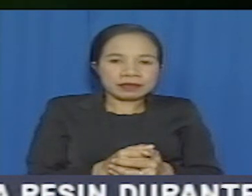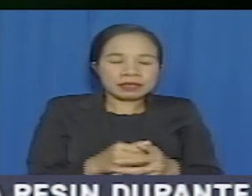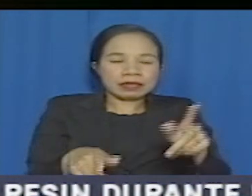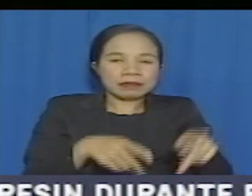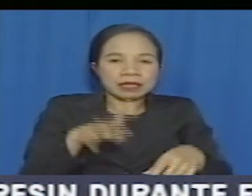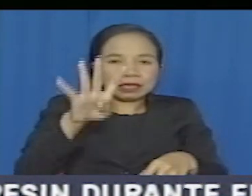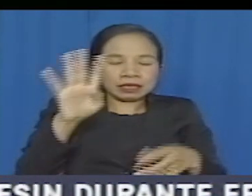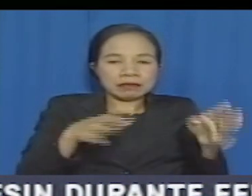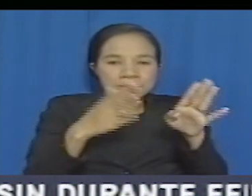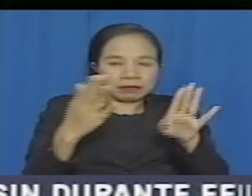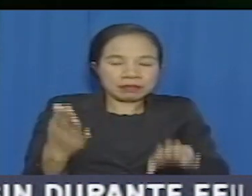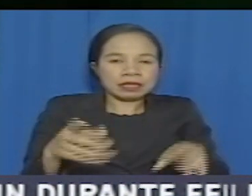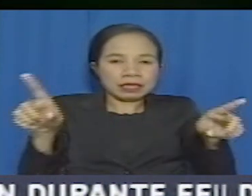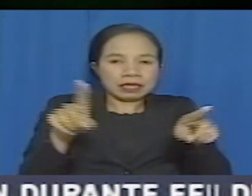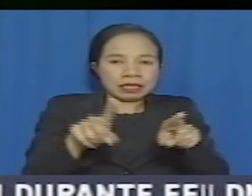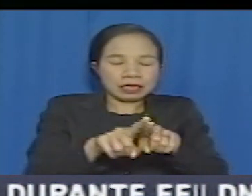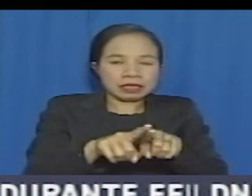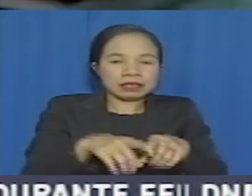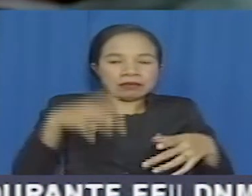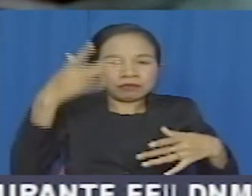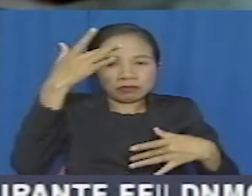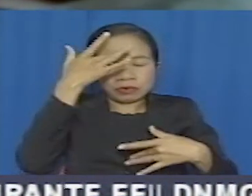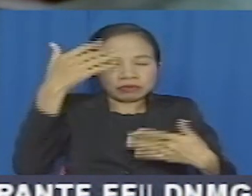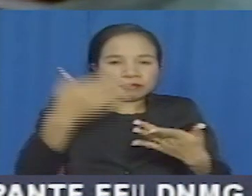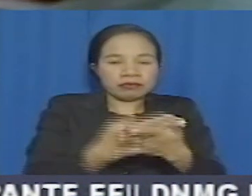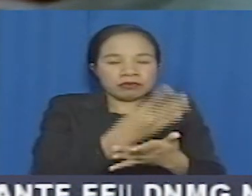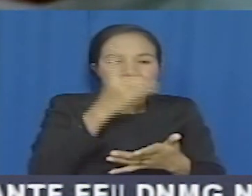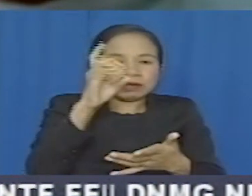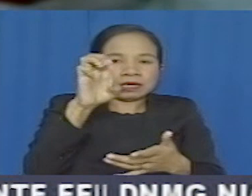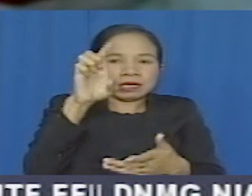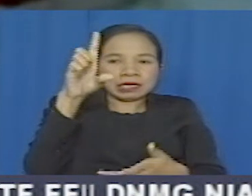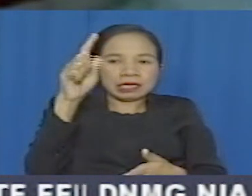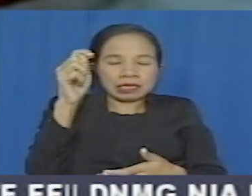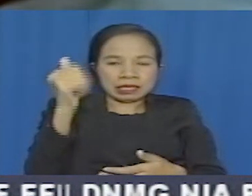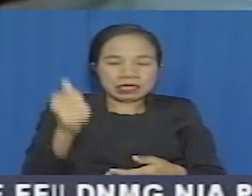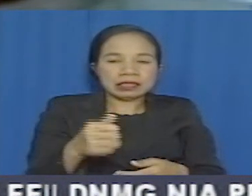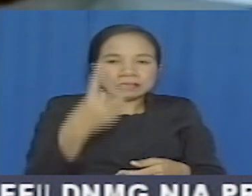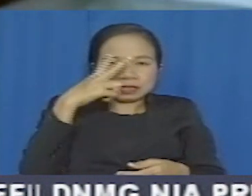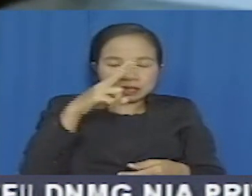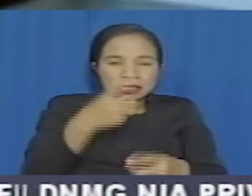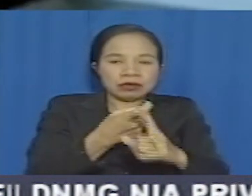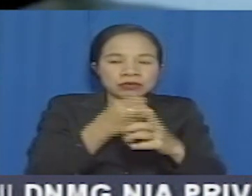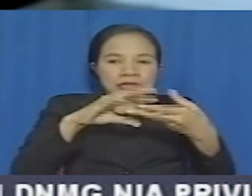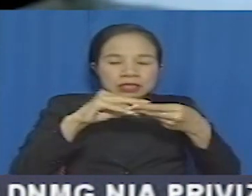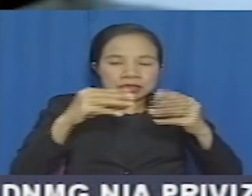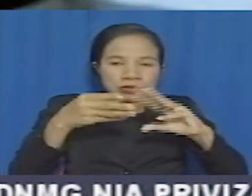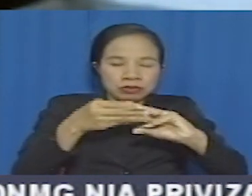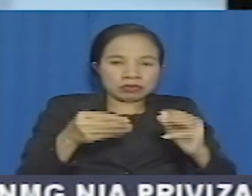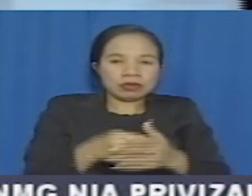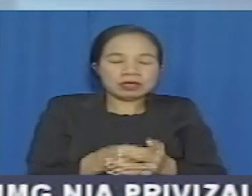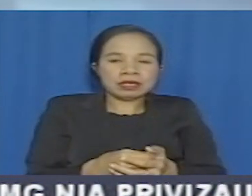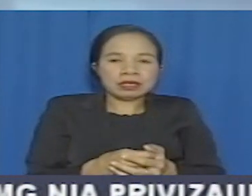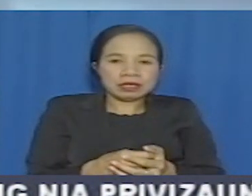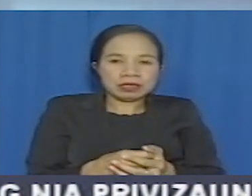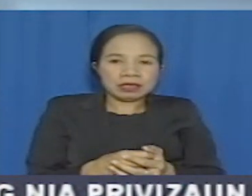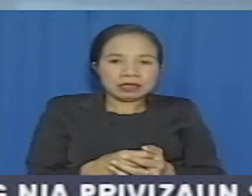nebe mate e a relação variante Delta, que caso selo, se haré lihusi história